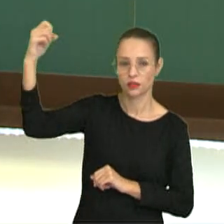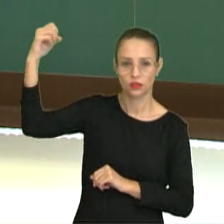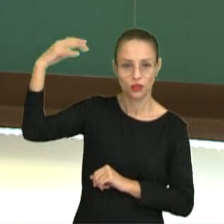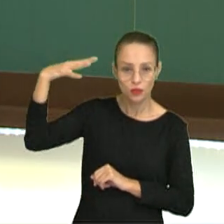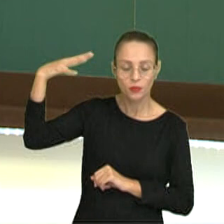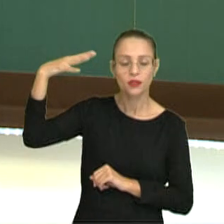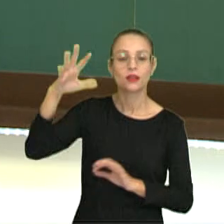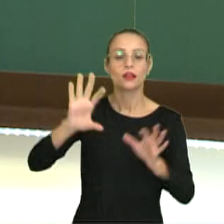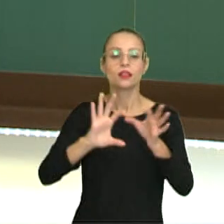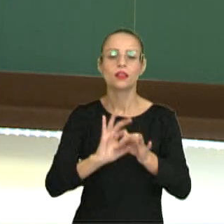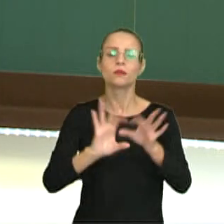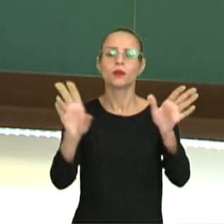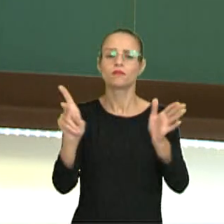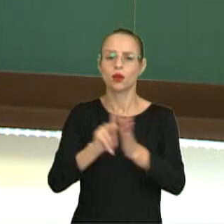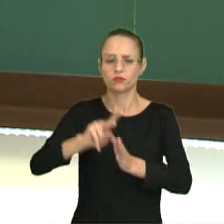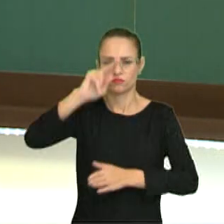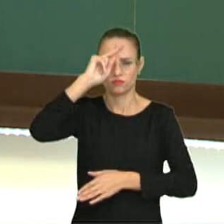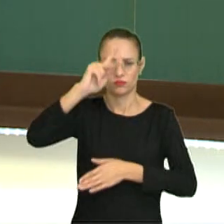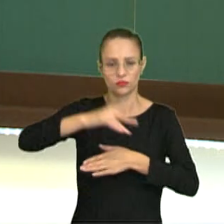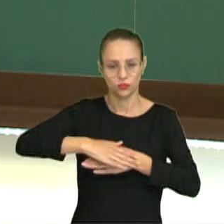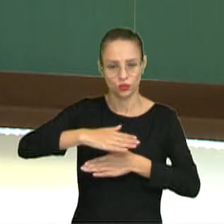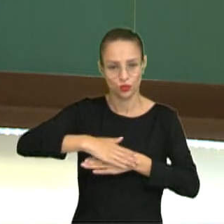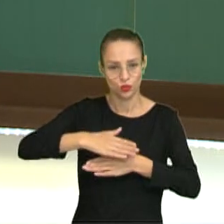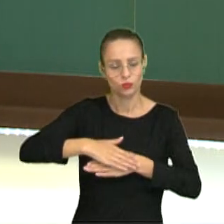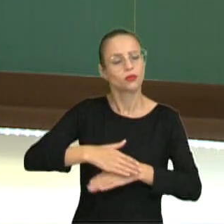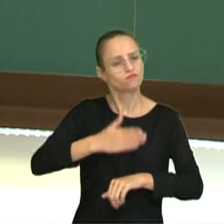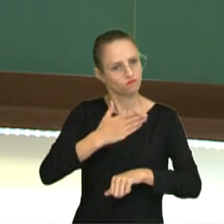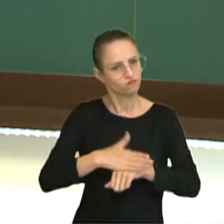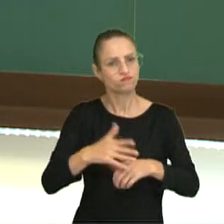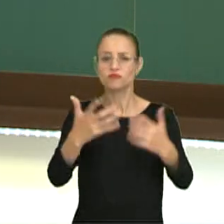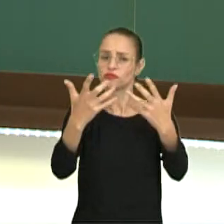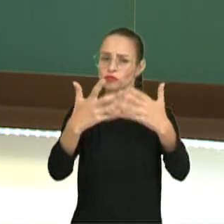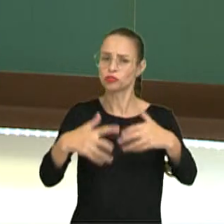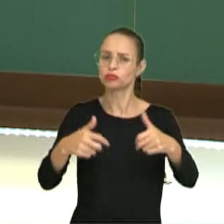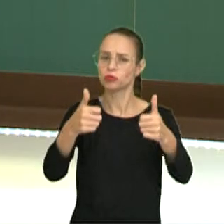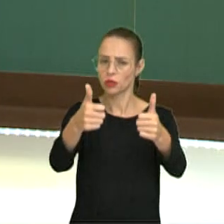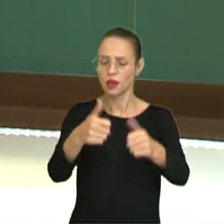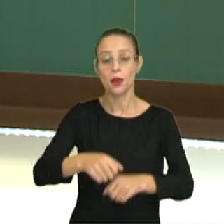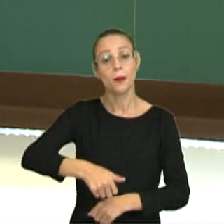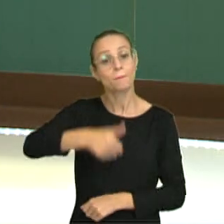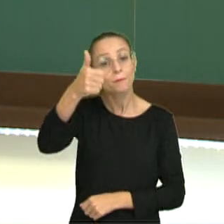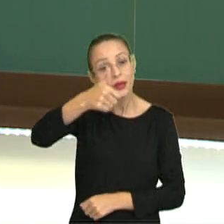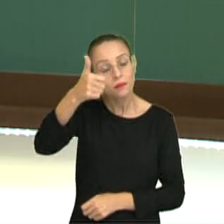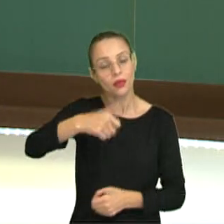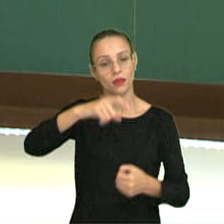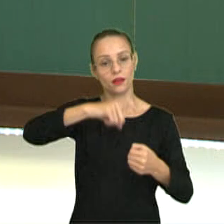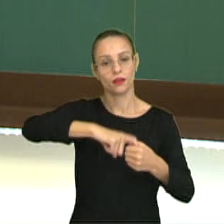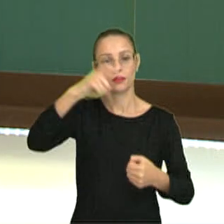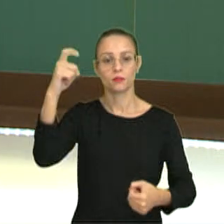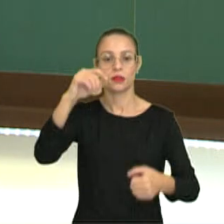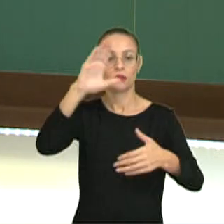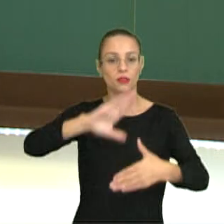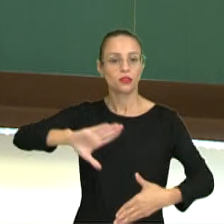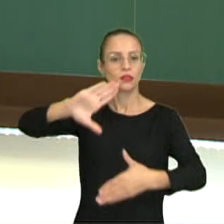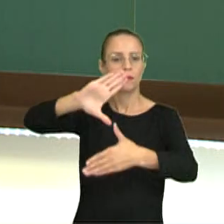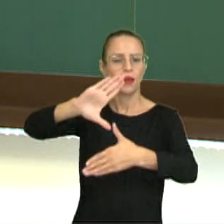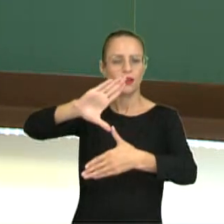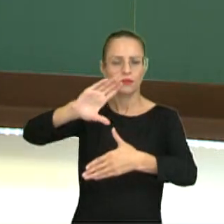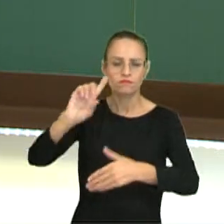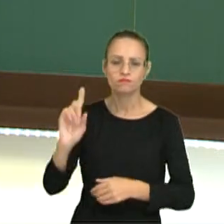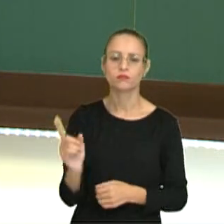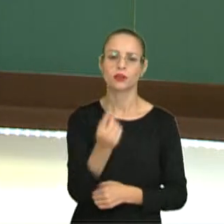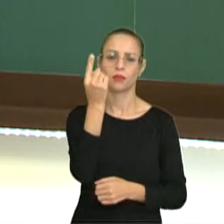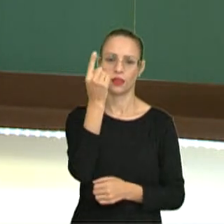de autonomia, de fato, colocadas em prática, funcionaram. A gente teve a primeira independência das Américas, né, o que vai